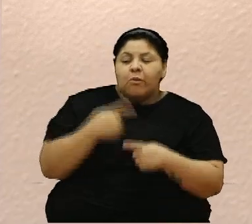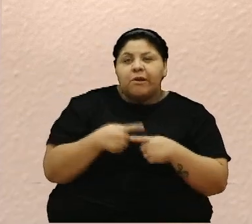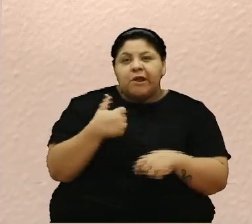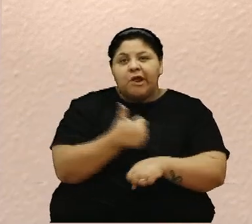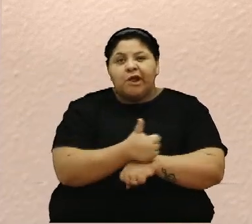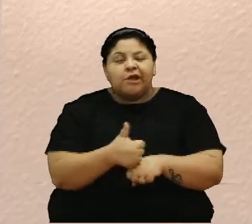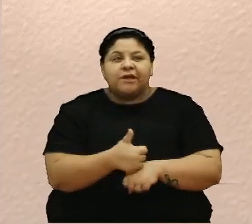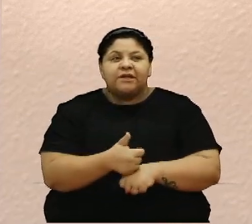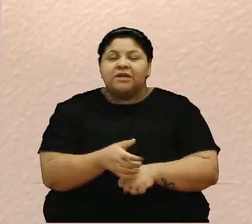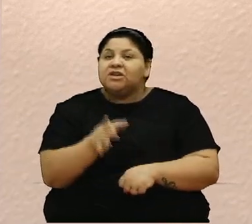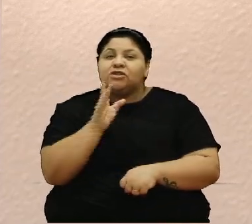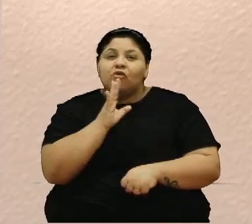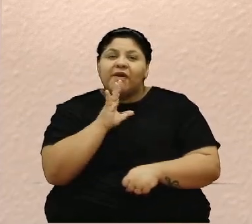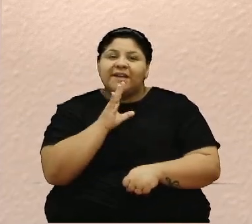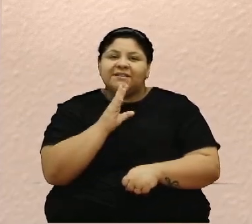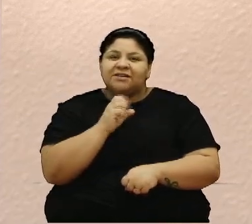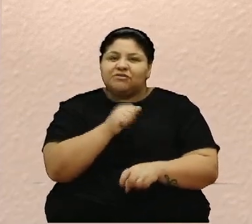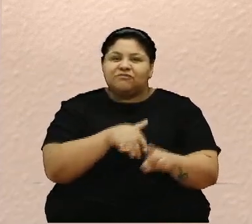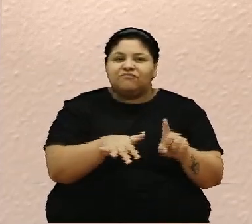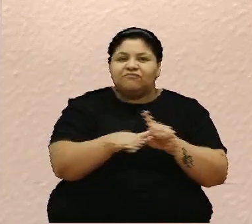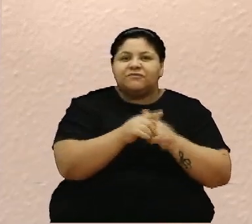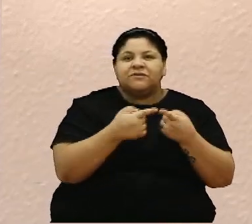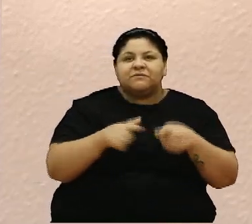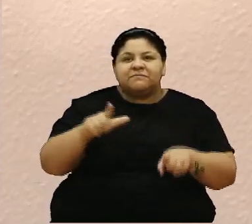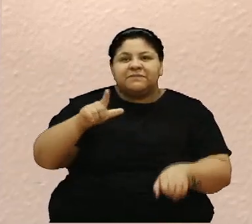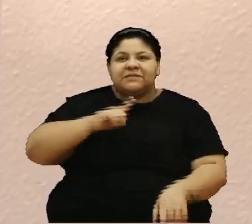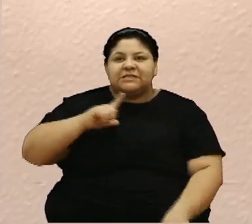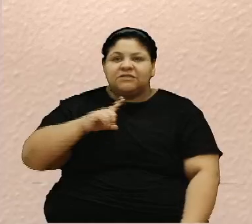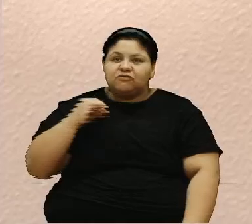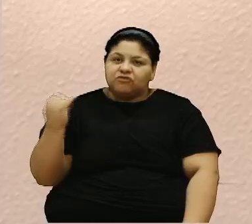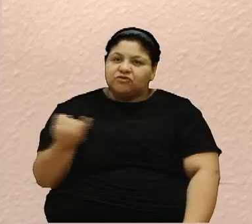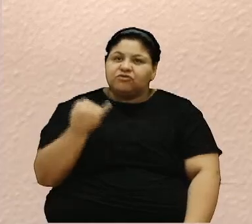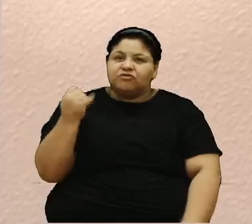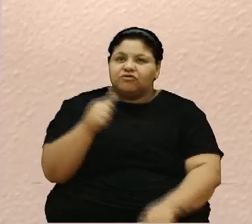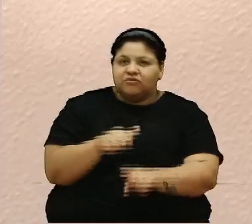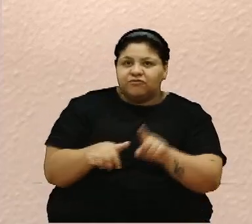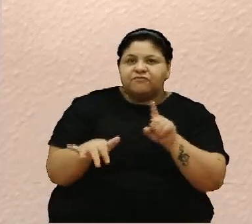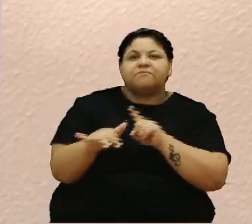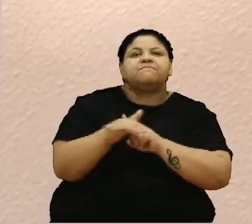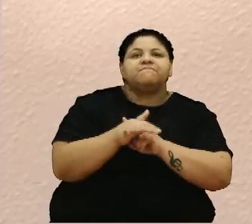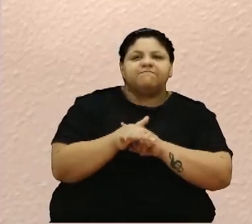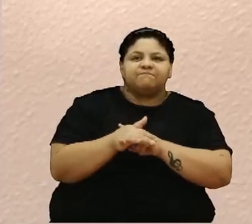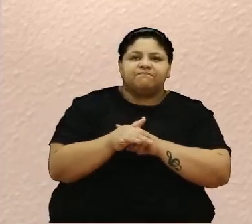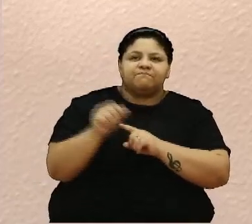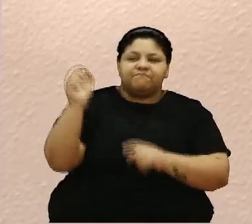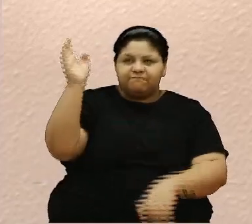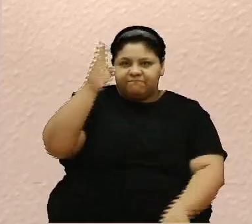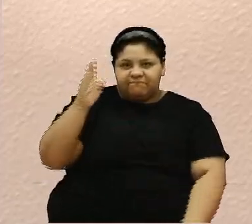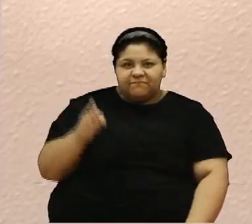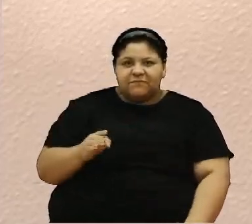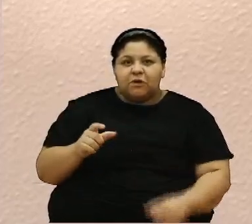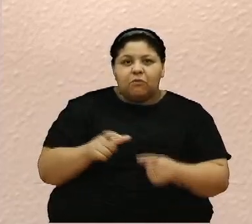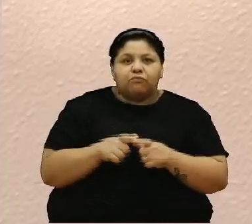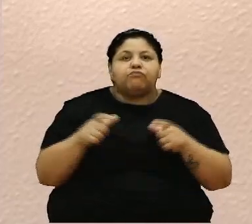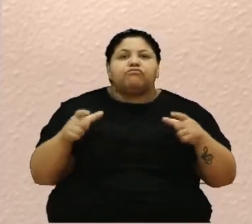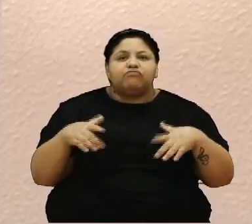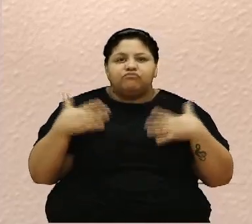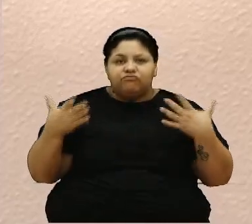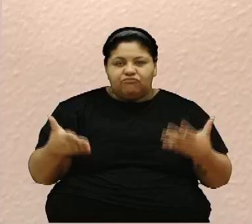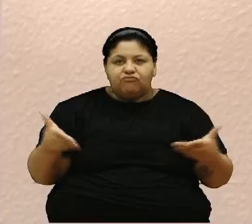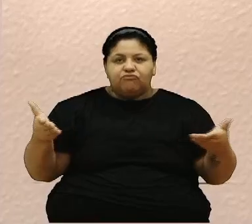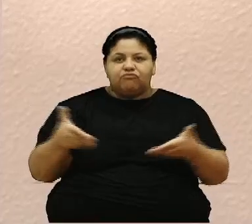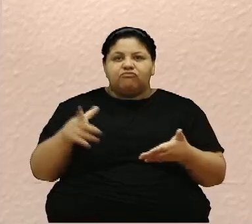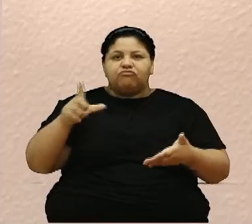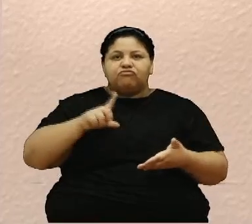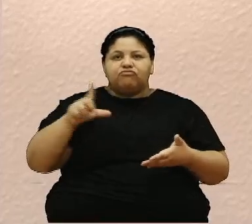forma, desconhecida pela sociedade, mas que tem uma importância social, uma importância no Brasil gigantesca. Então, hoje nós teremos